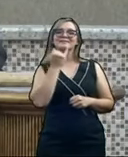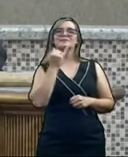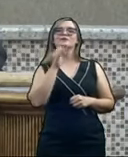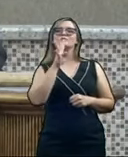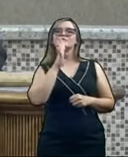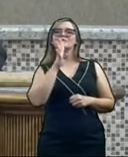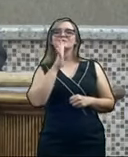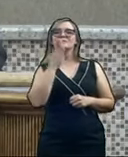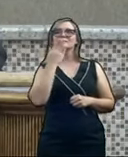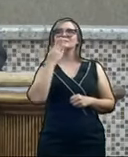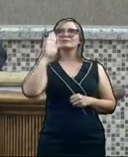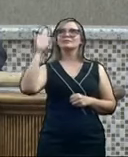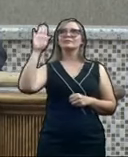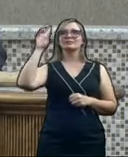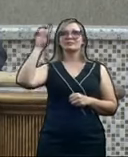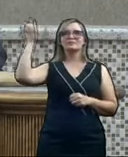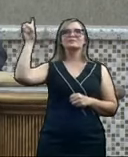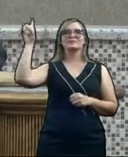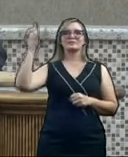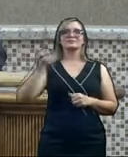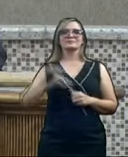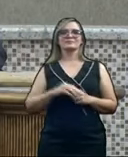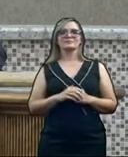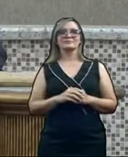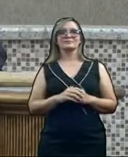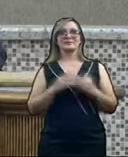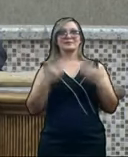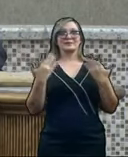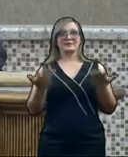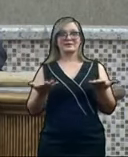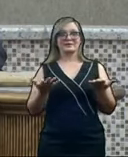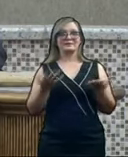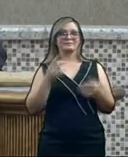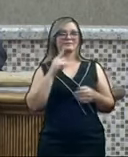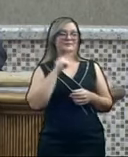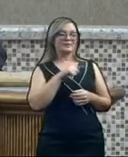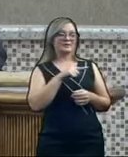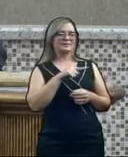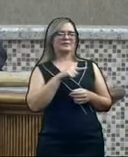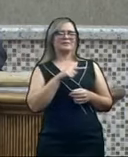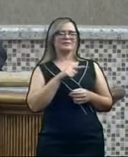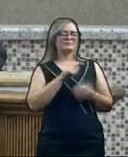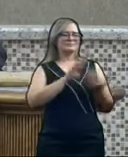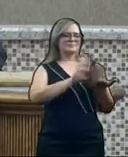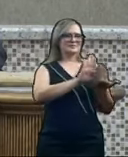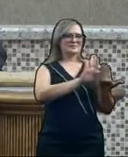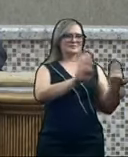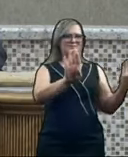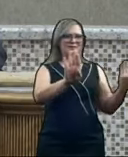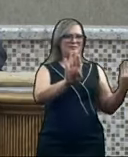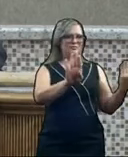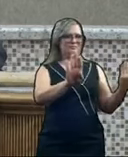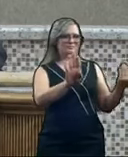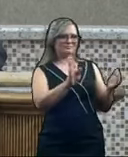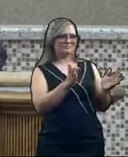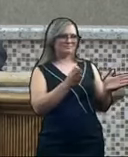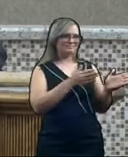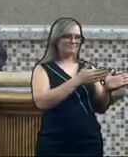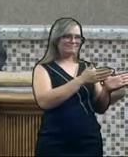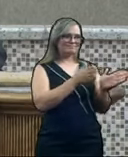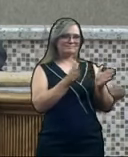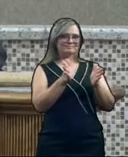e começa um primeiro problema naquela casa cisão começa a divisão de